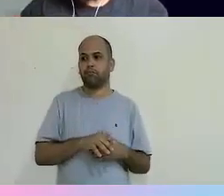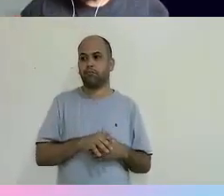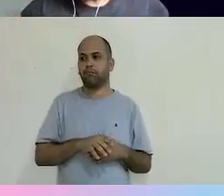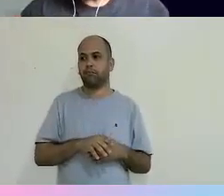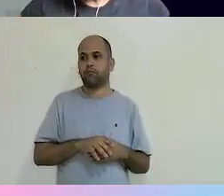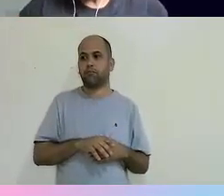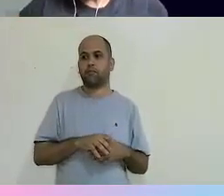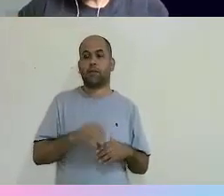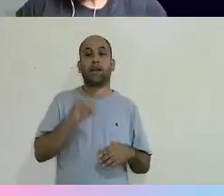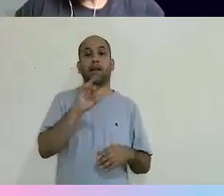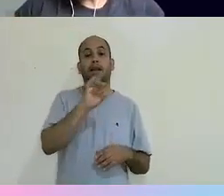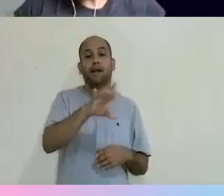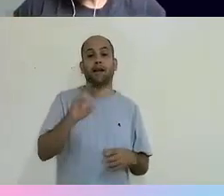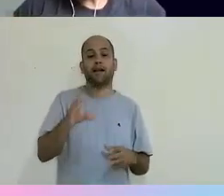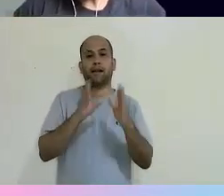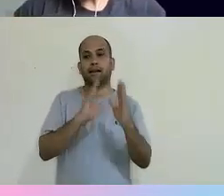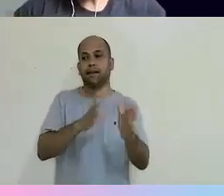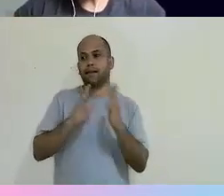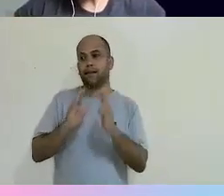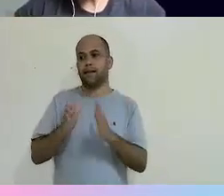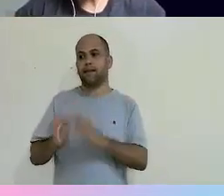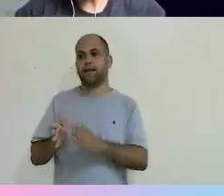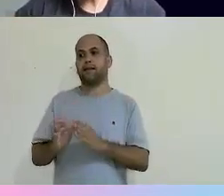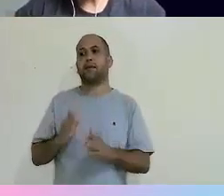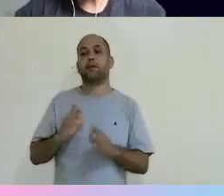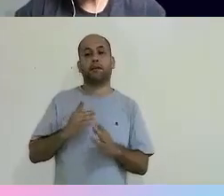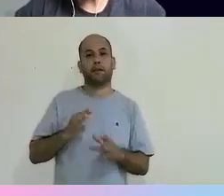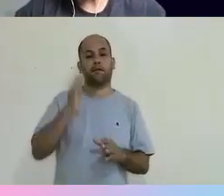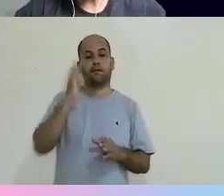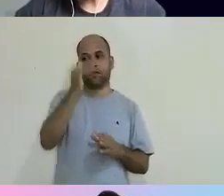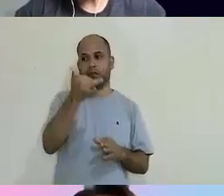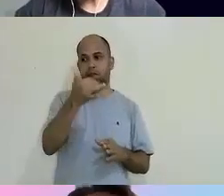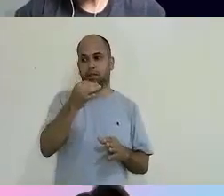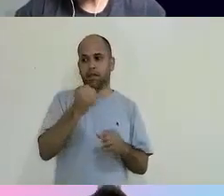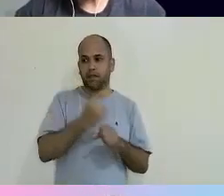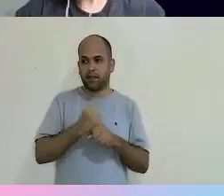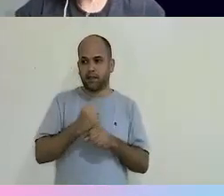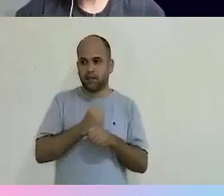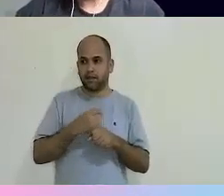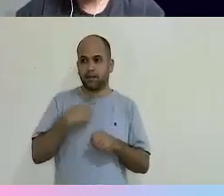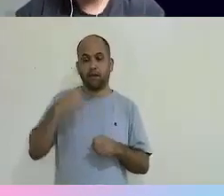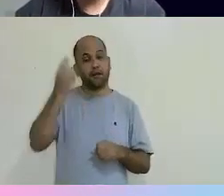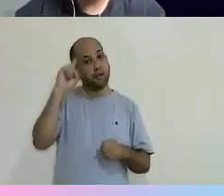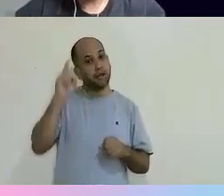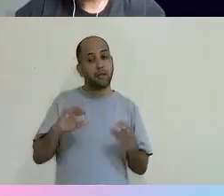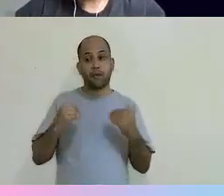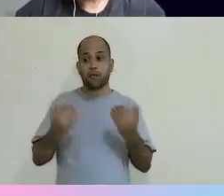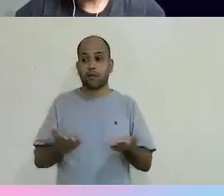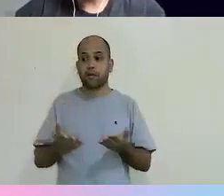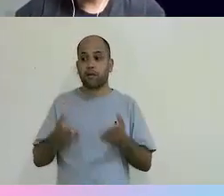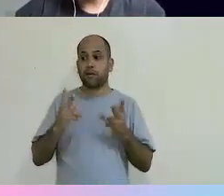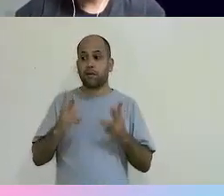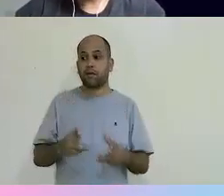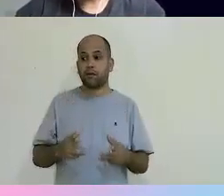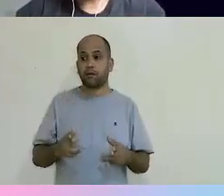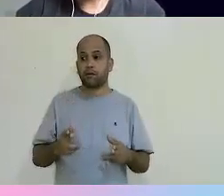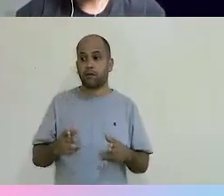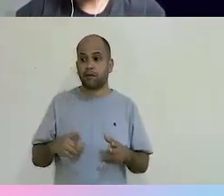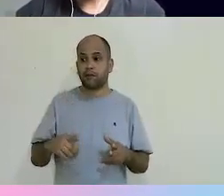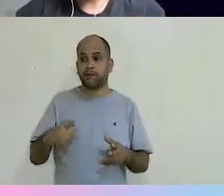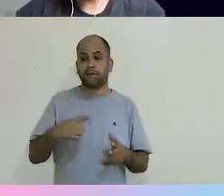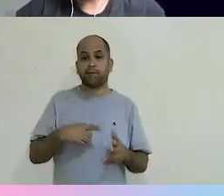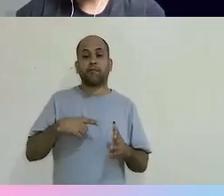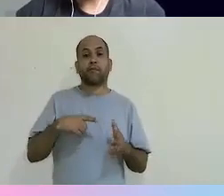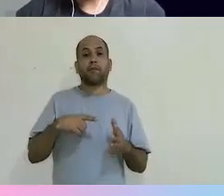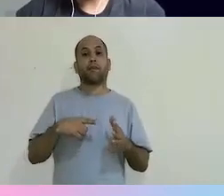das profissões que existirão daqui a 10 anos, a gente não sabe quais serão. E da mesma forma, existe uma estatística que